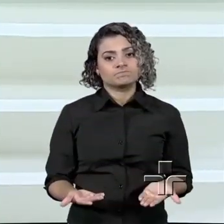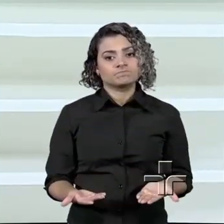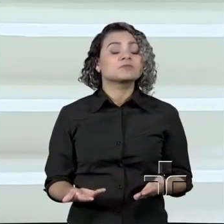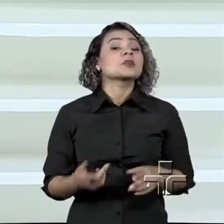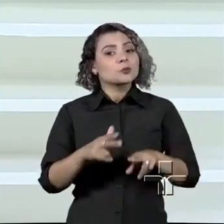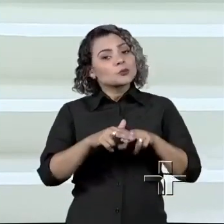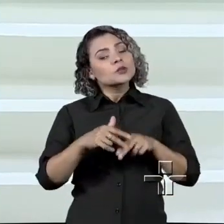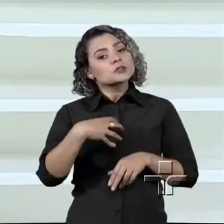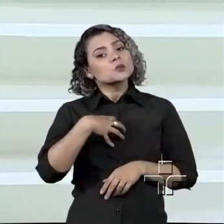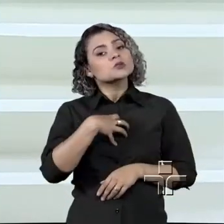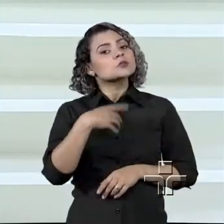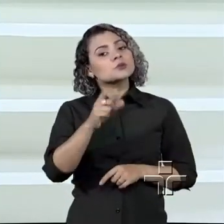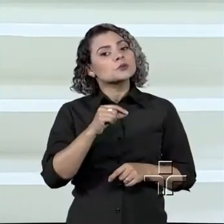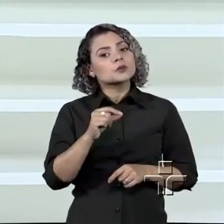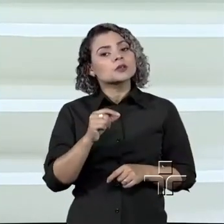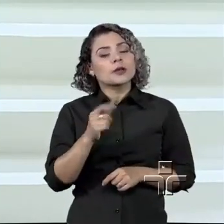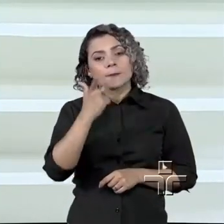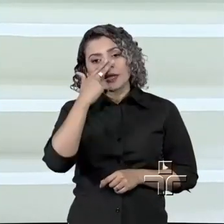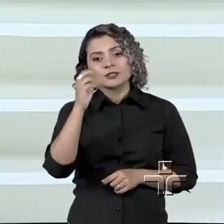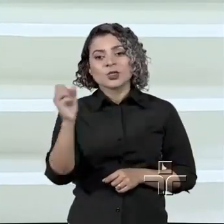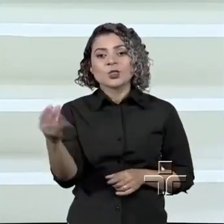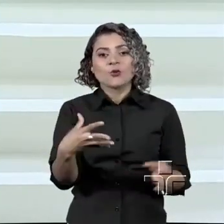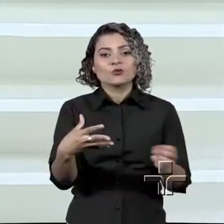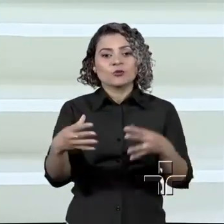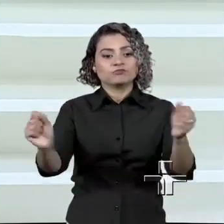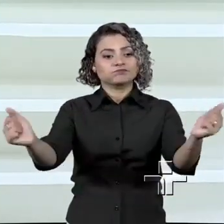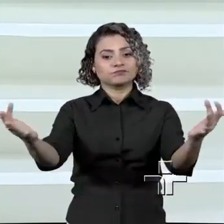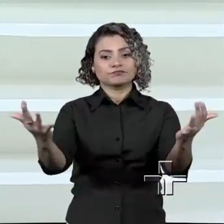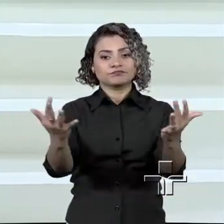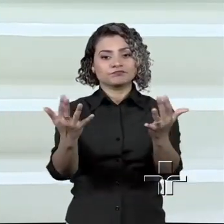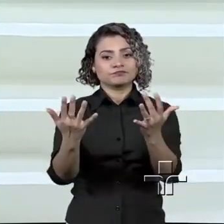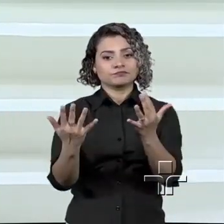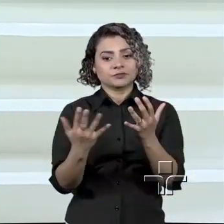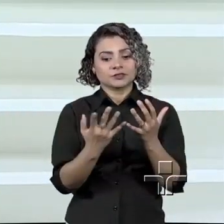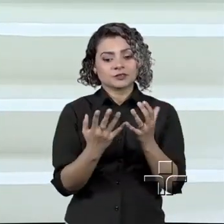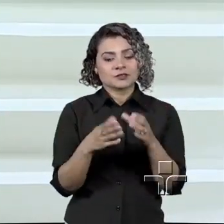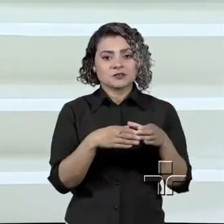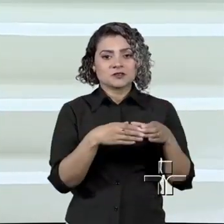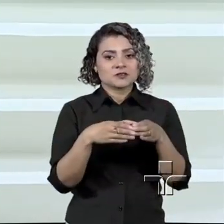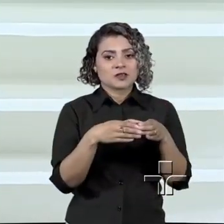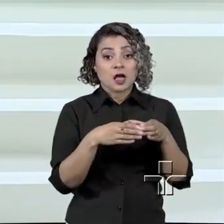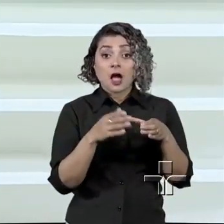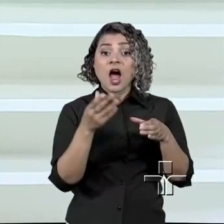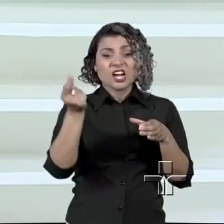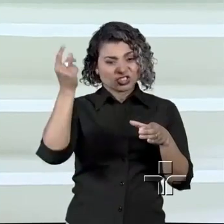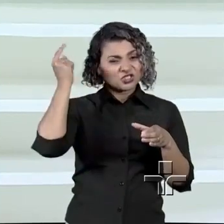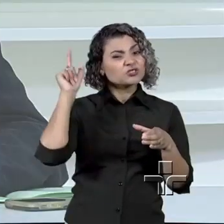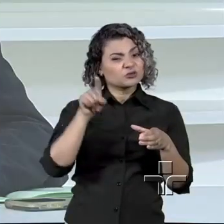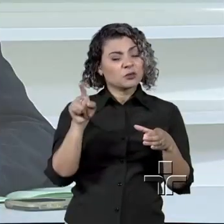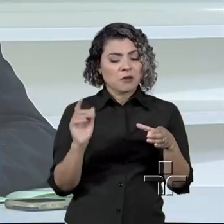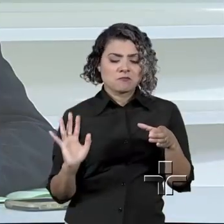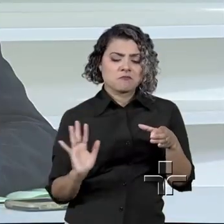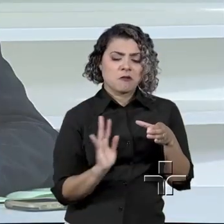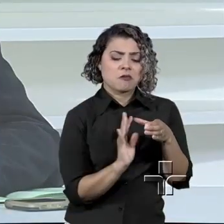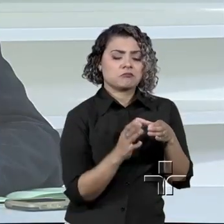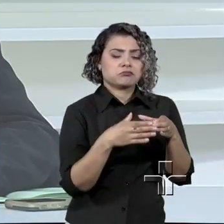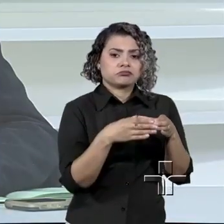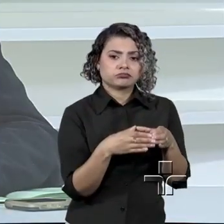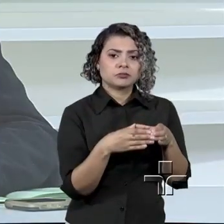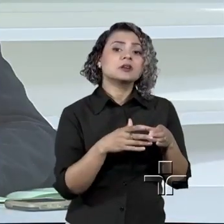sinto ali que tanto os novos que chegaram quanto os mais antigos estão num espírito